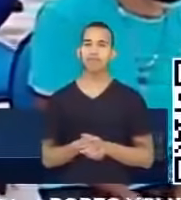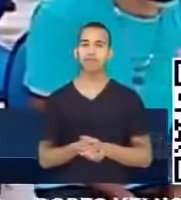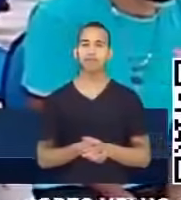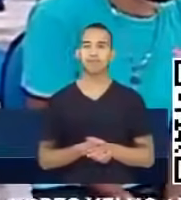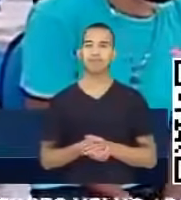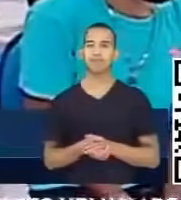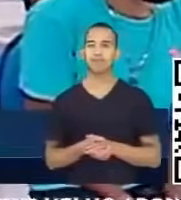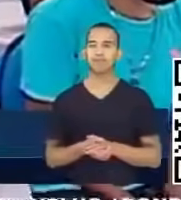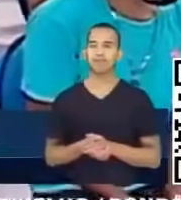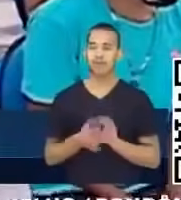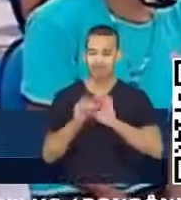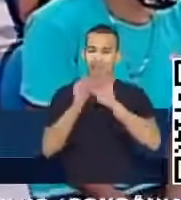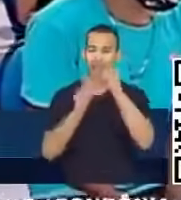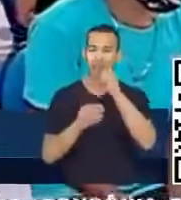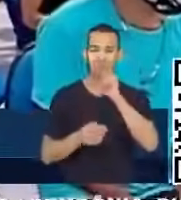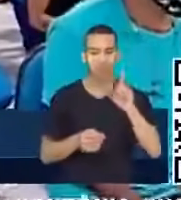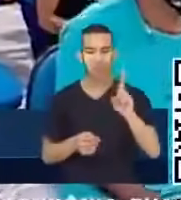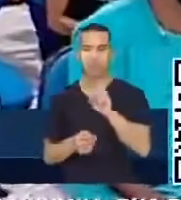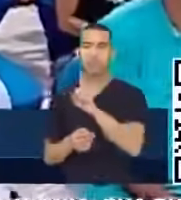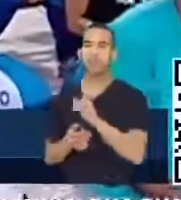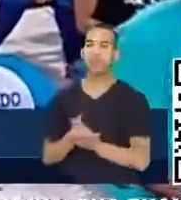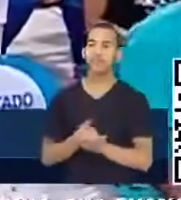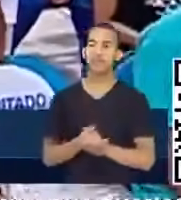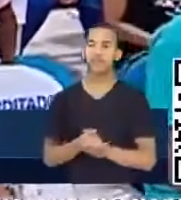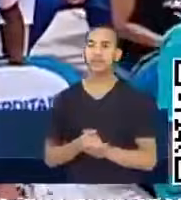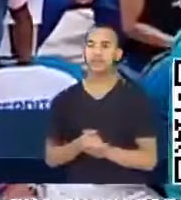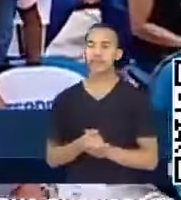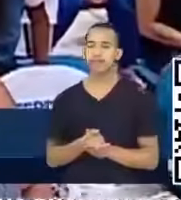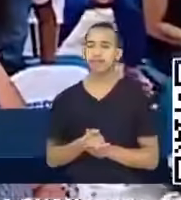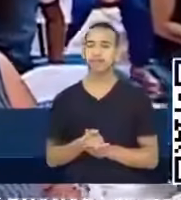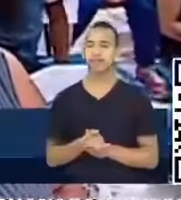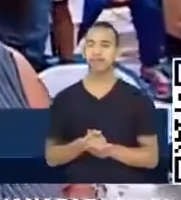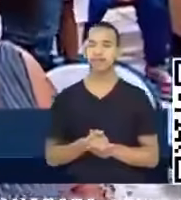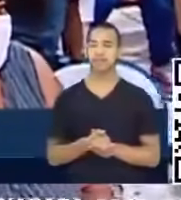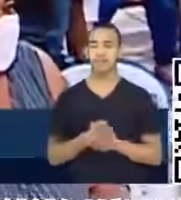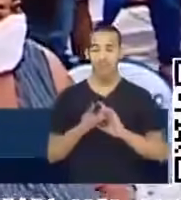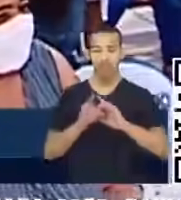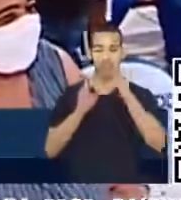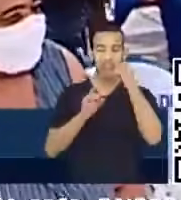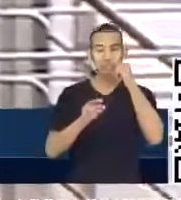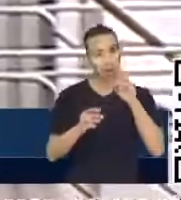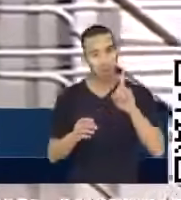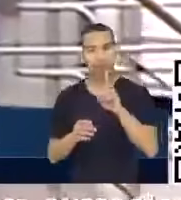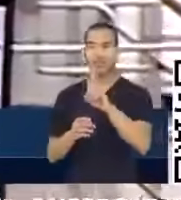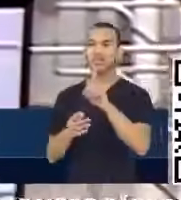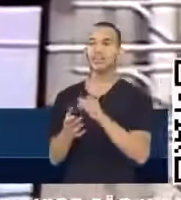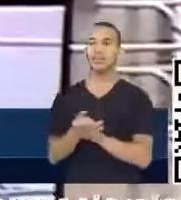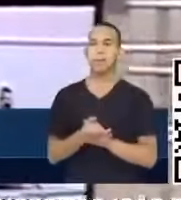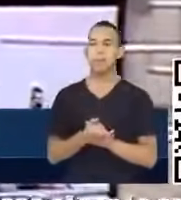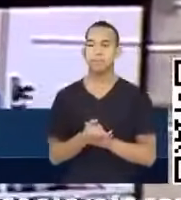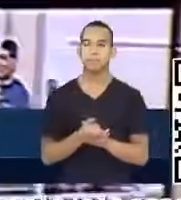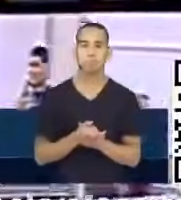e já moça passar meu filho arrasa você ela ia na sua canela deixa a mulher passar rapaz